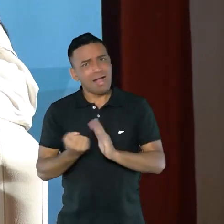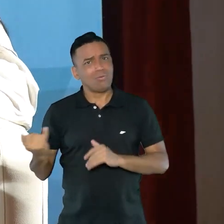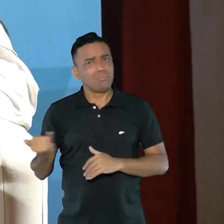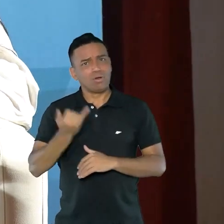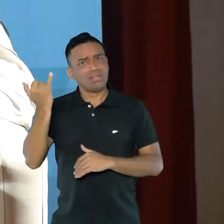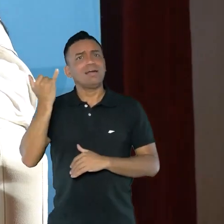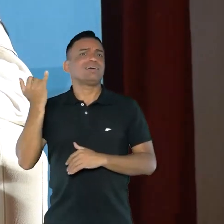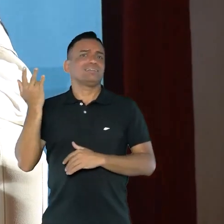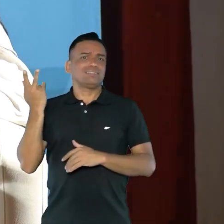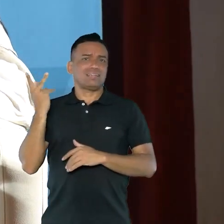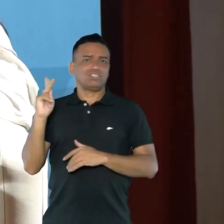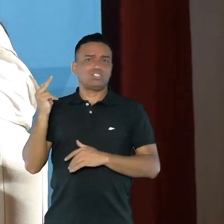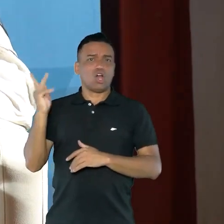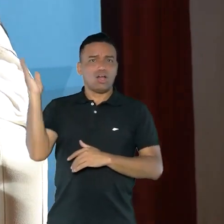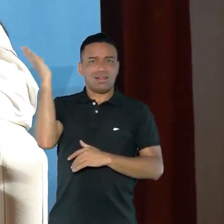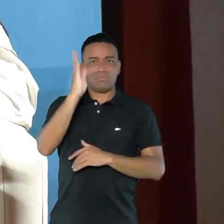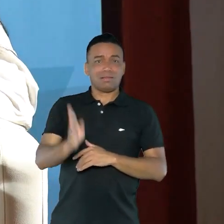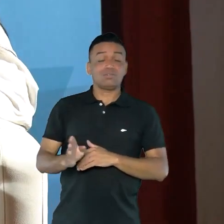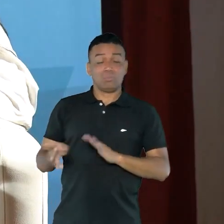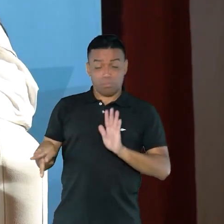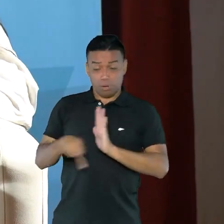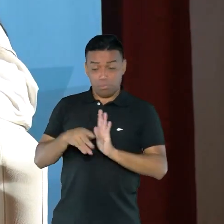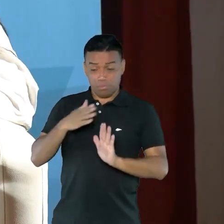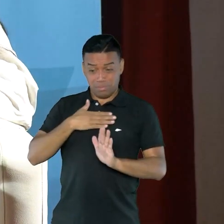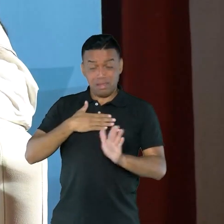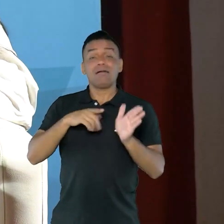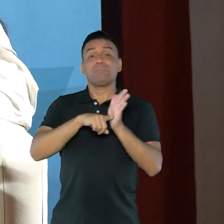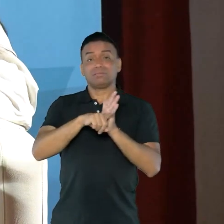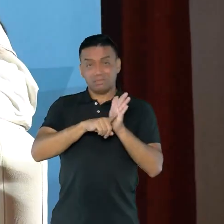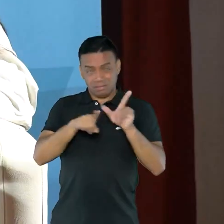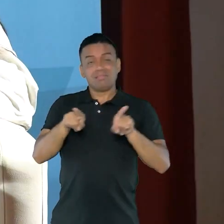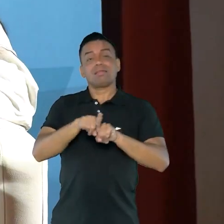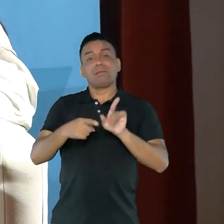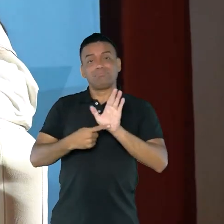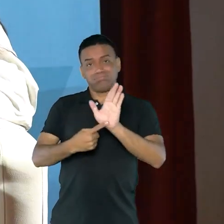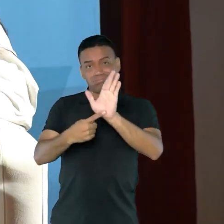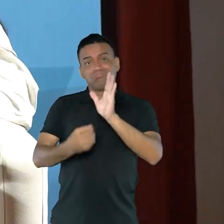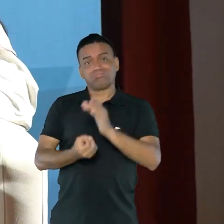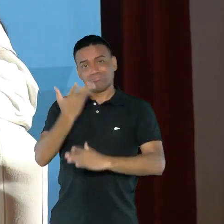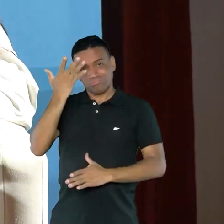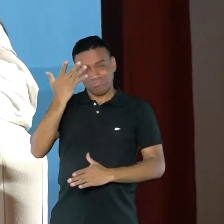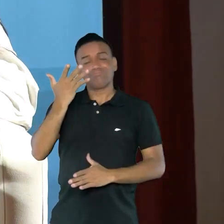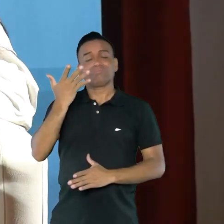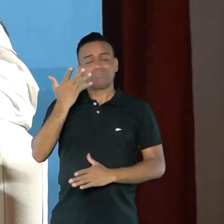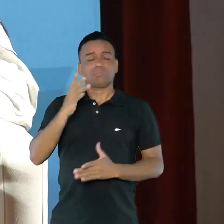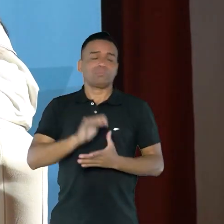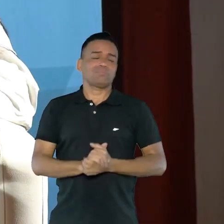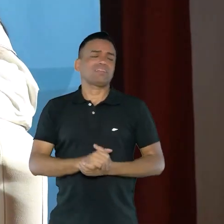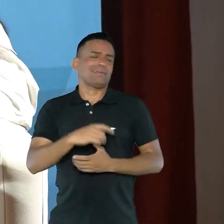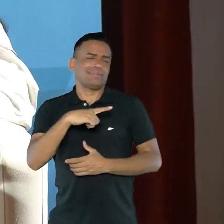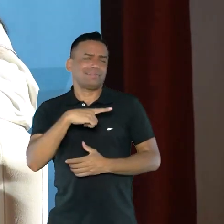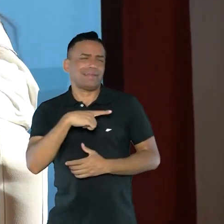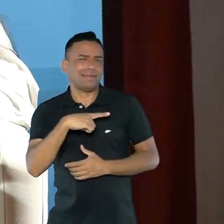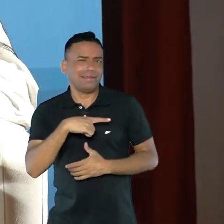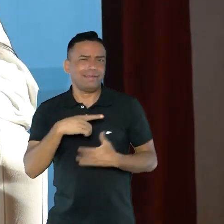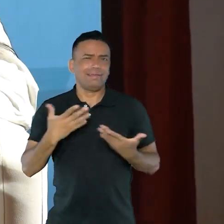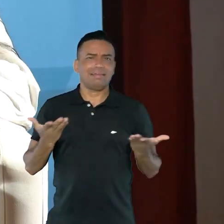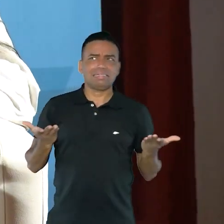importante, né? Isso até aparece na minha pesquisa, que a gente tem cerca